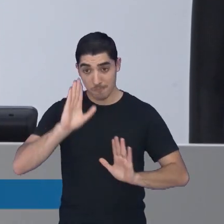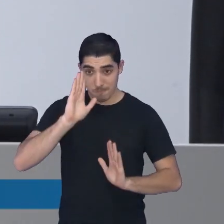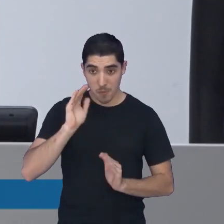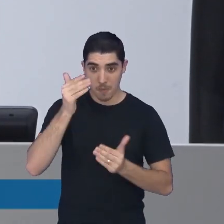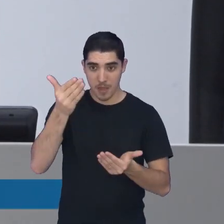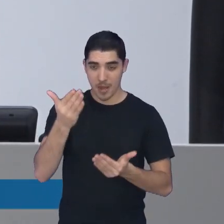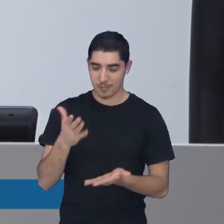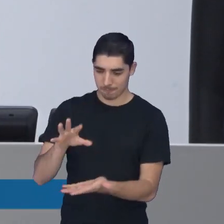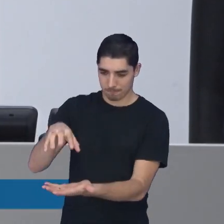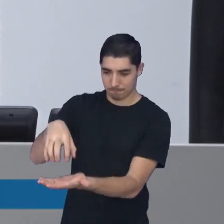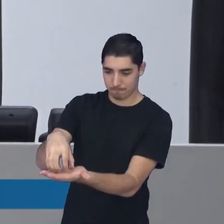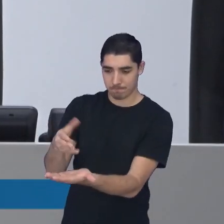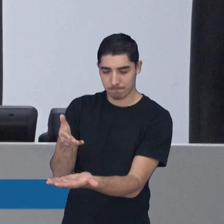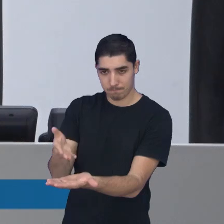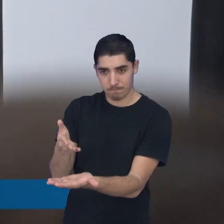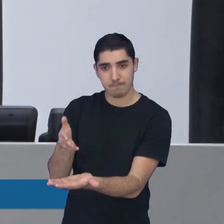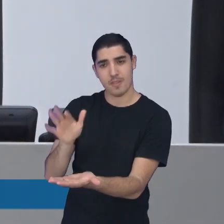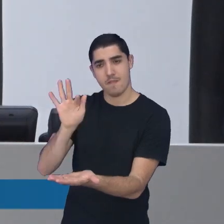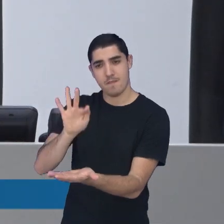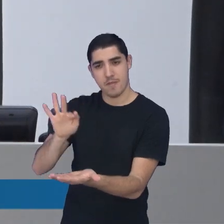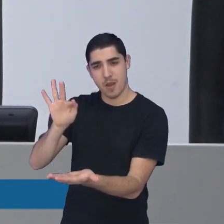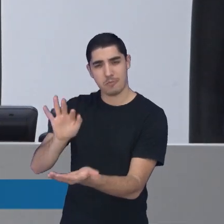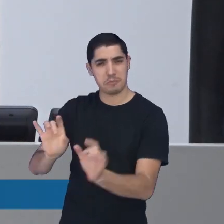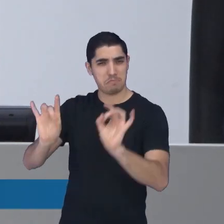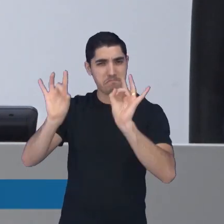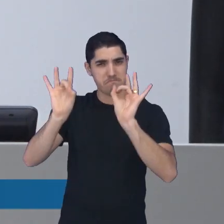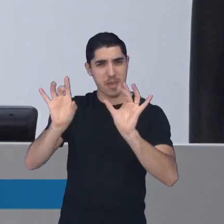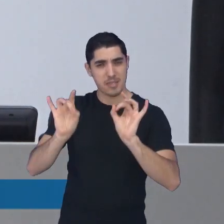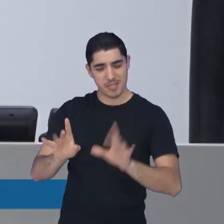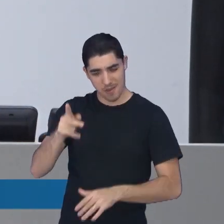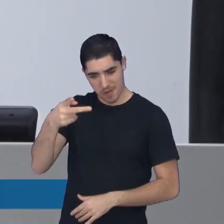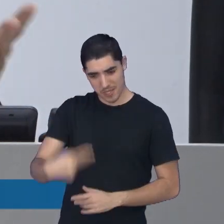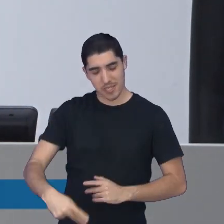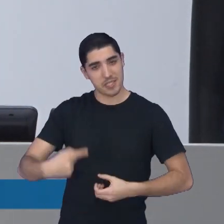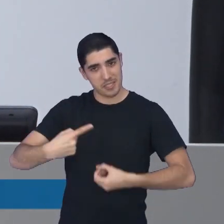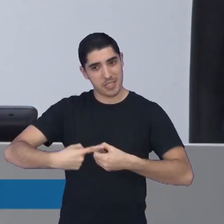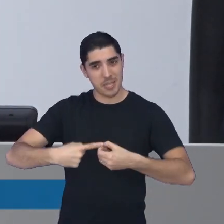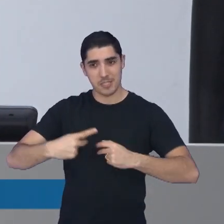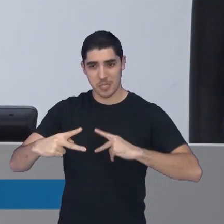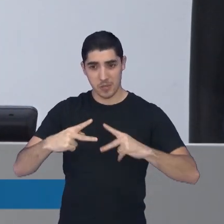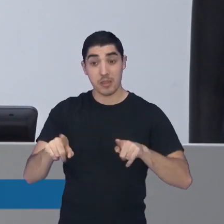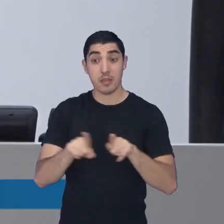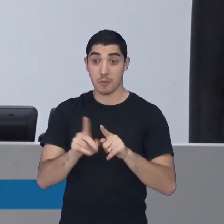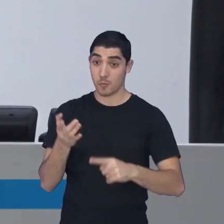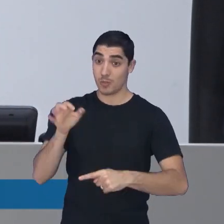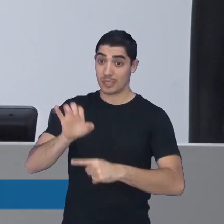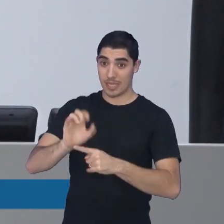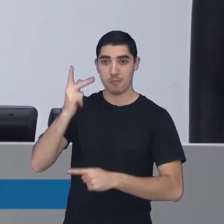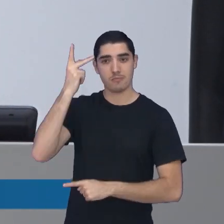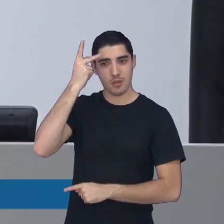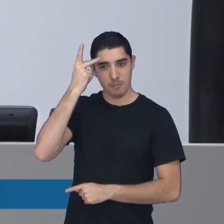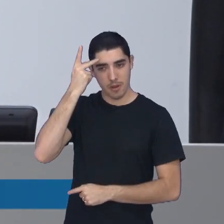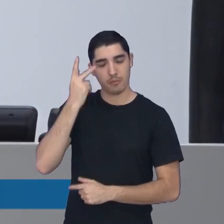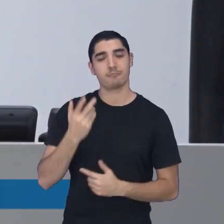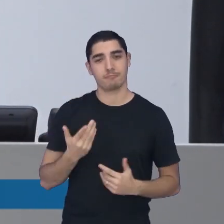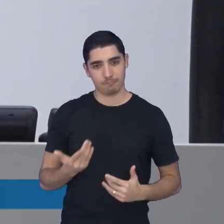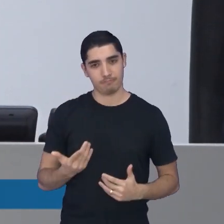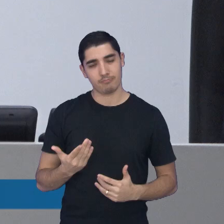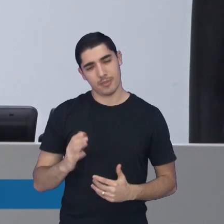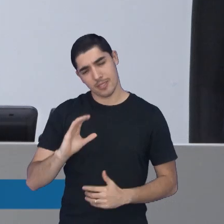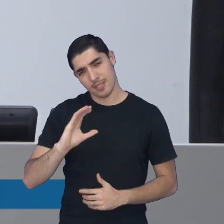instituição tão valiosa em nosso município, em nossa região, no Estado, e também, é claro, a